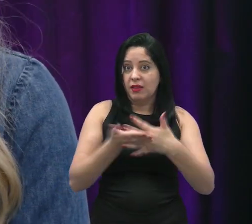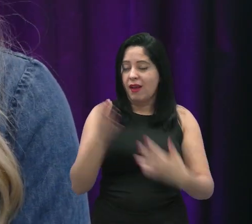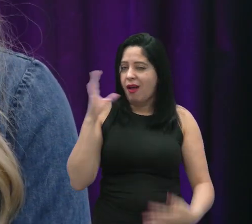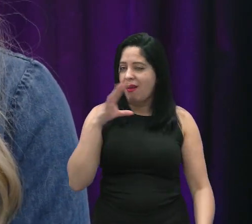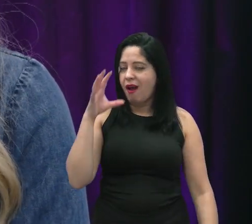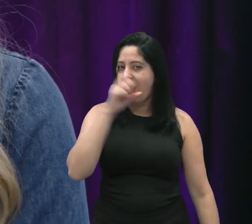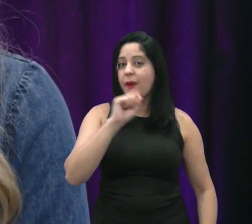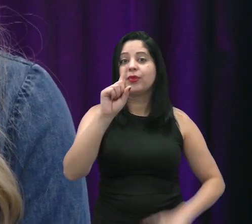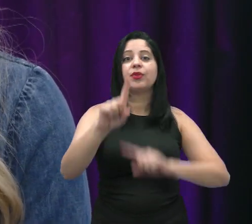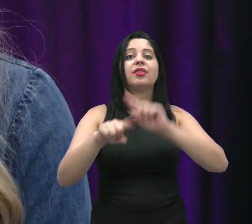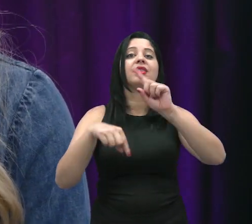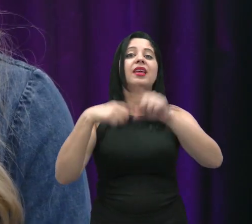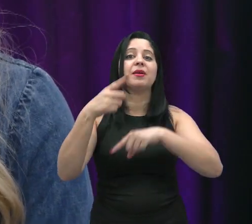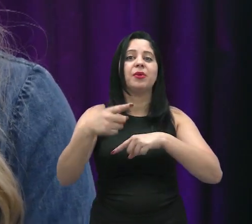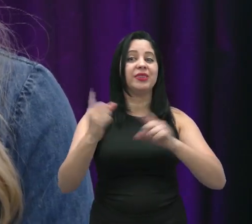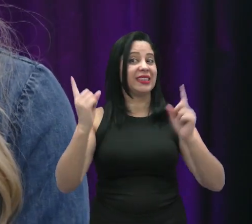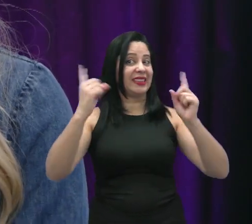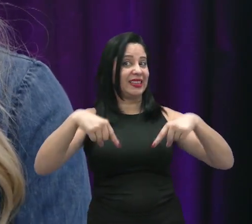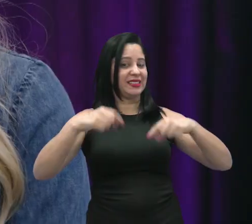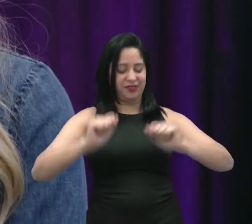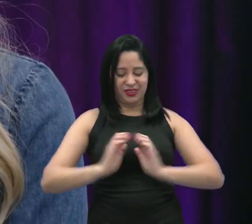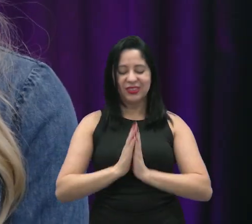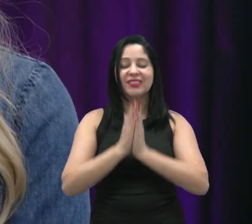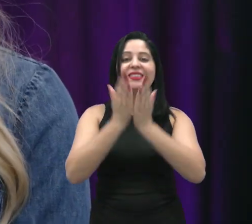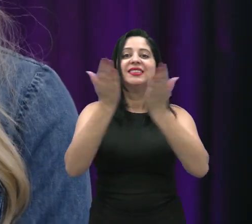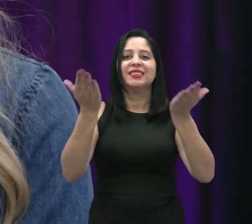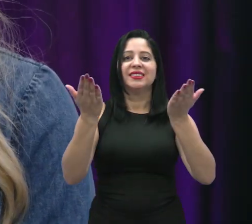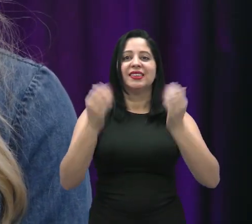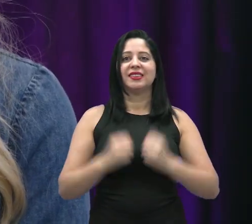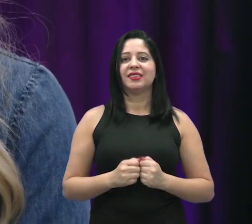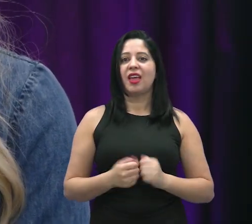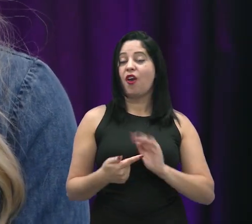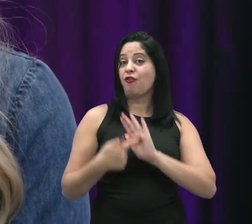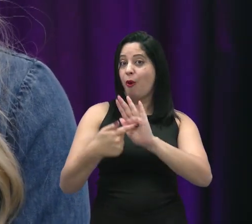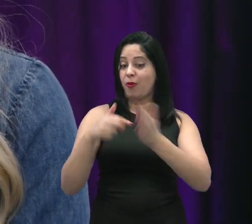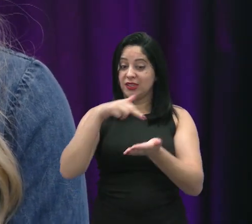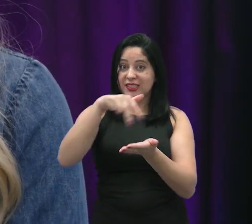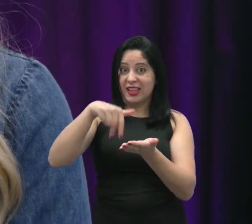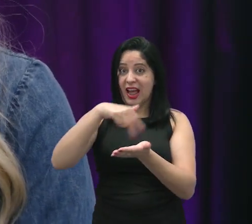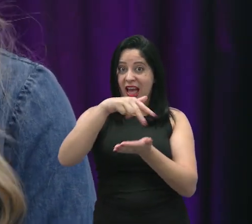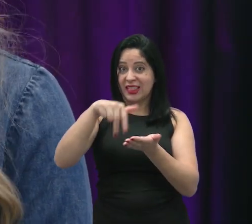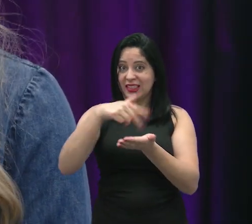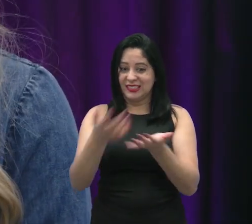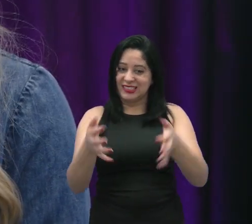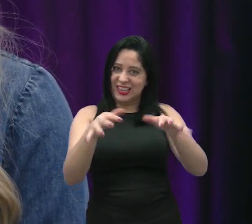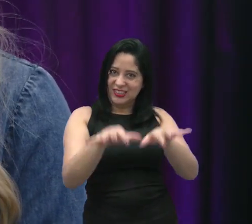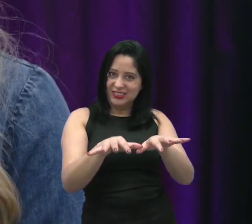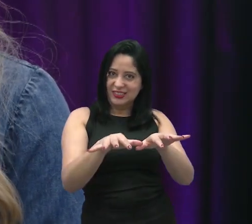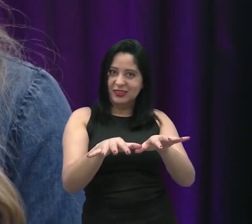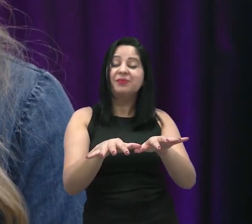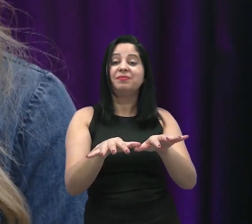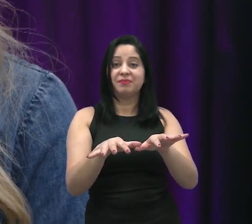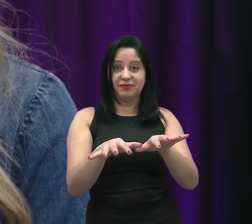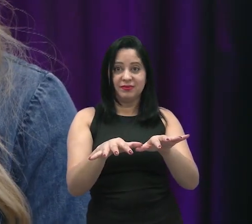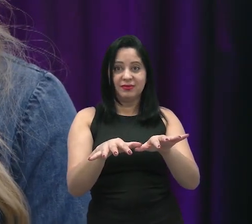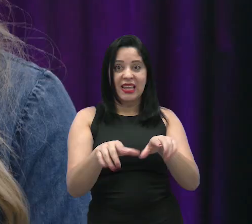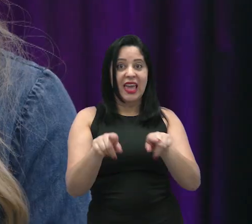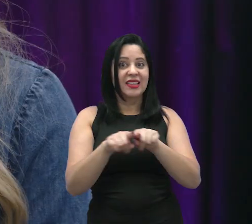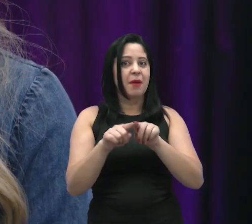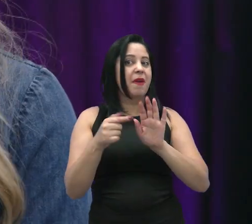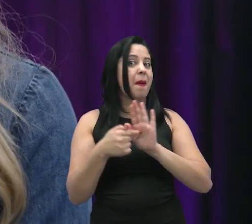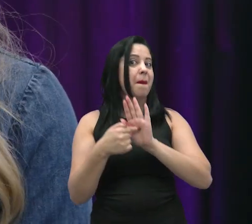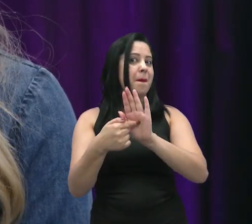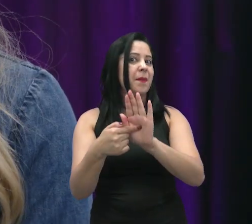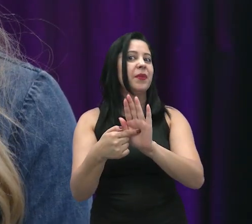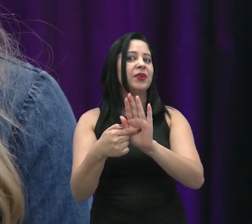Vamos agora para um breve intervalo e no próximo bloco, o Desafio Inspiração apresenta um espetáculo de dança e de inclusão. E